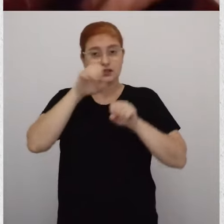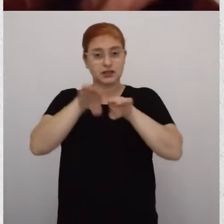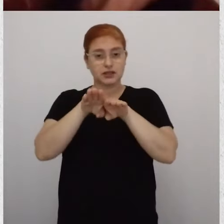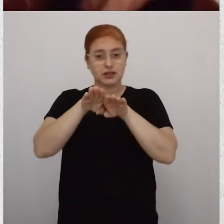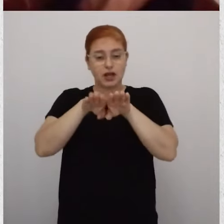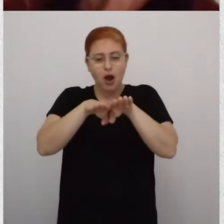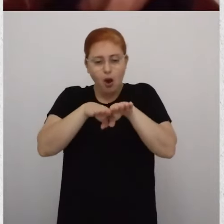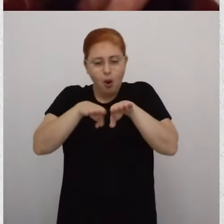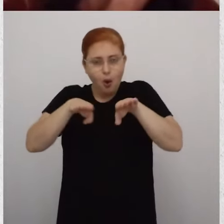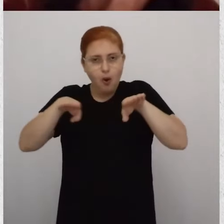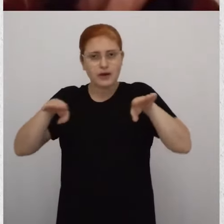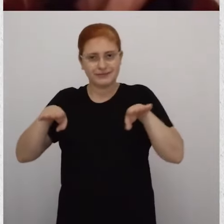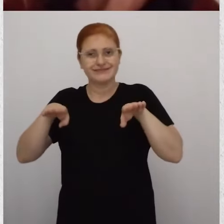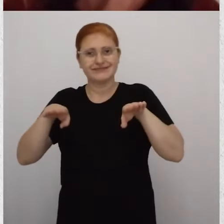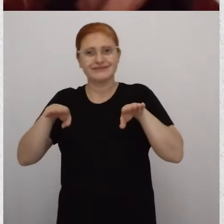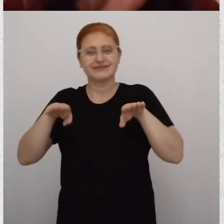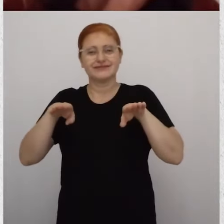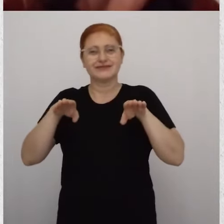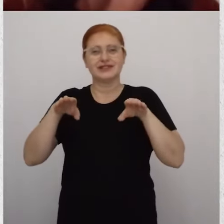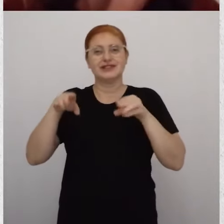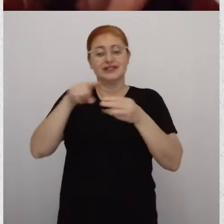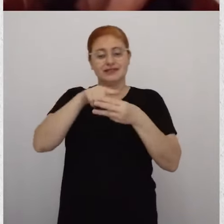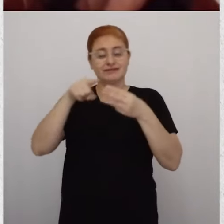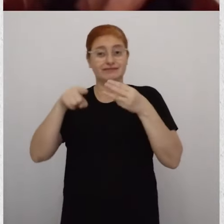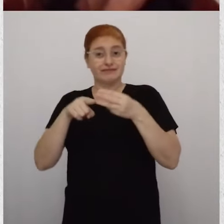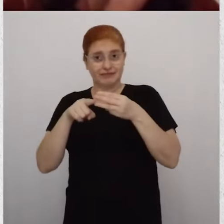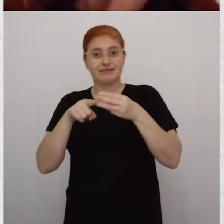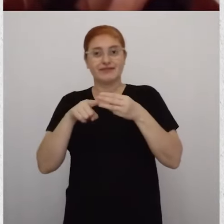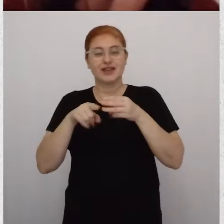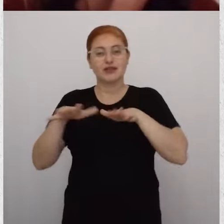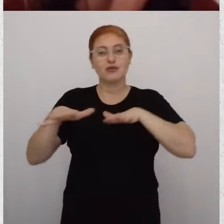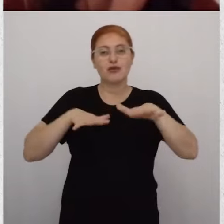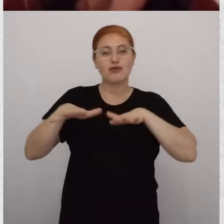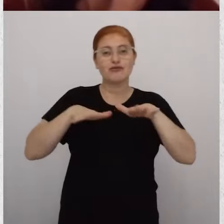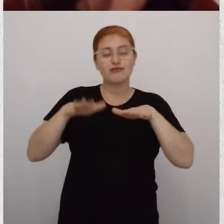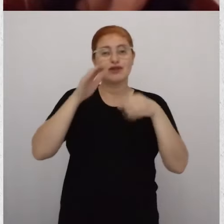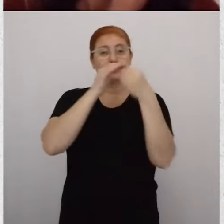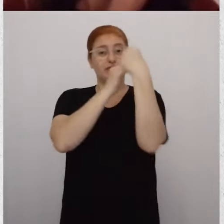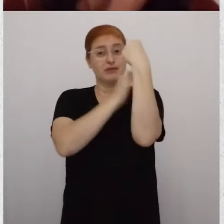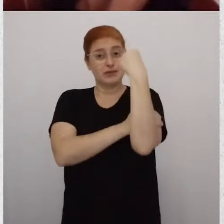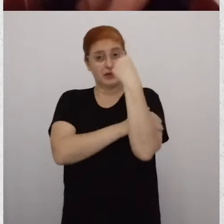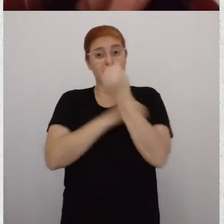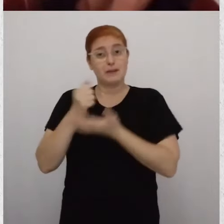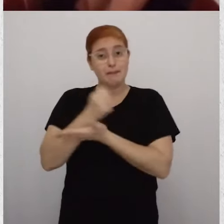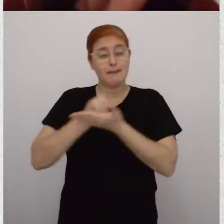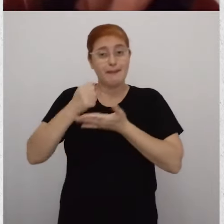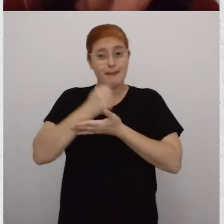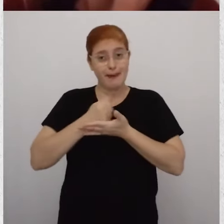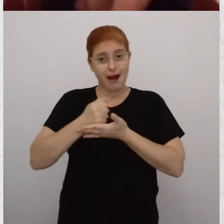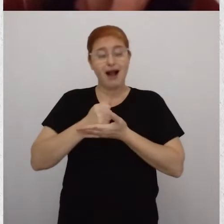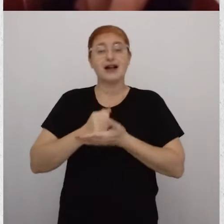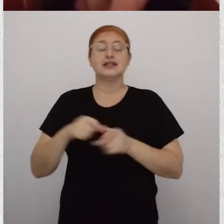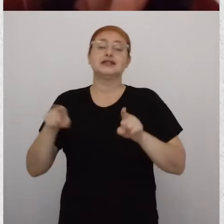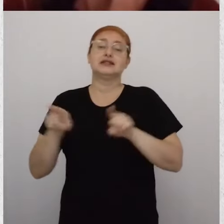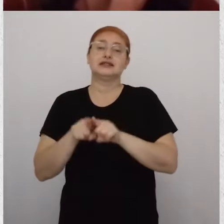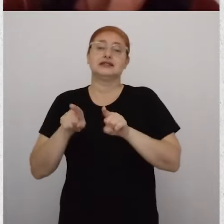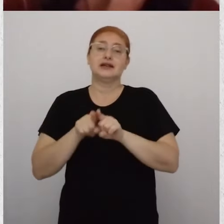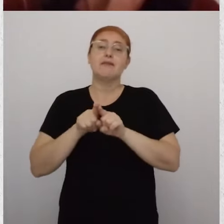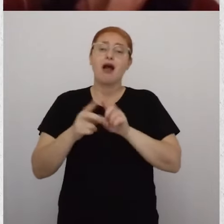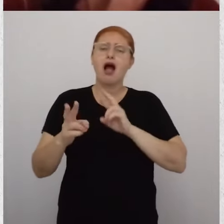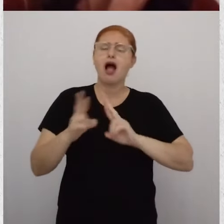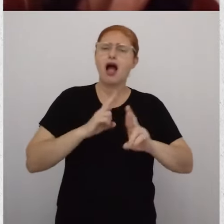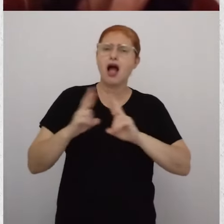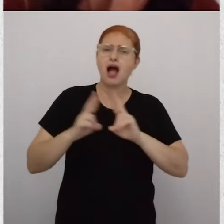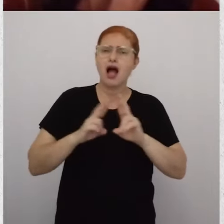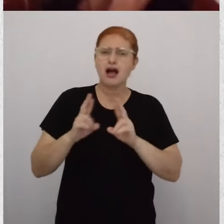elementos chaves do movimento feminista, e que estariam um pouco na base também dessa